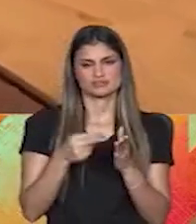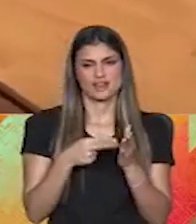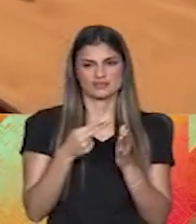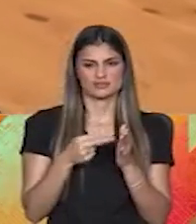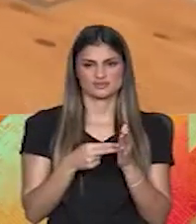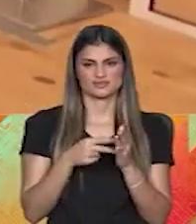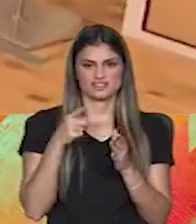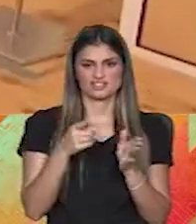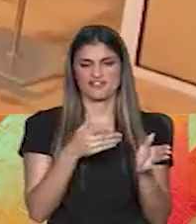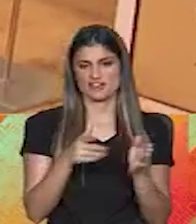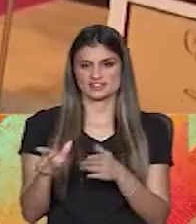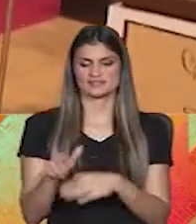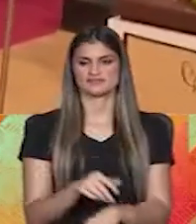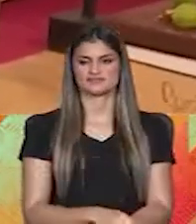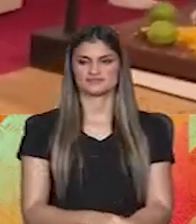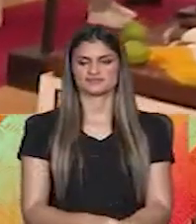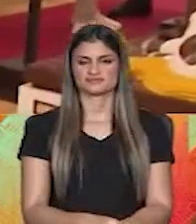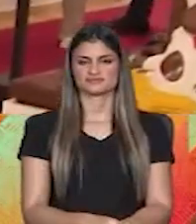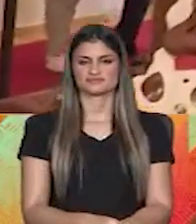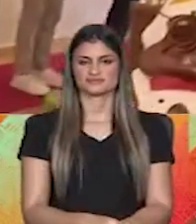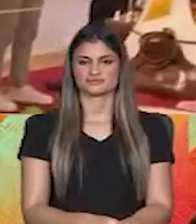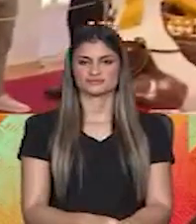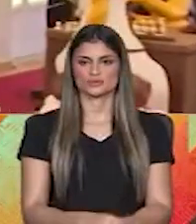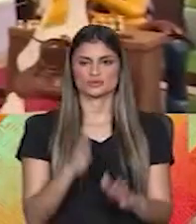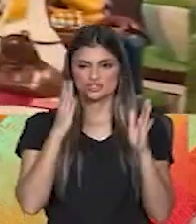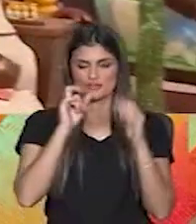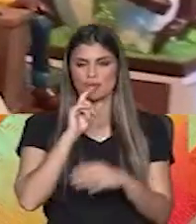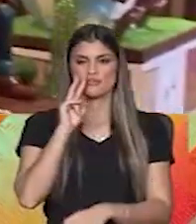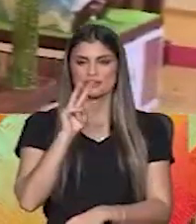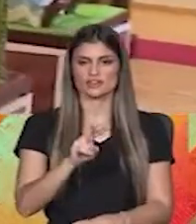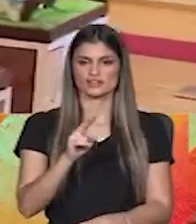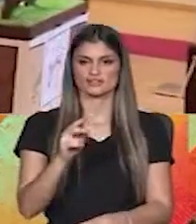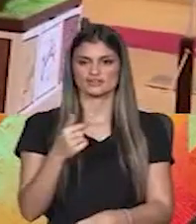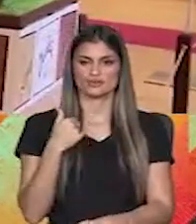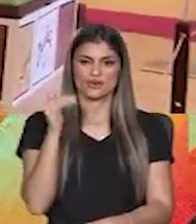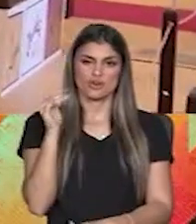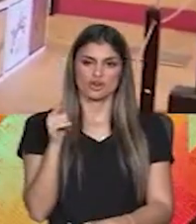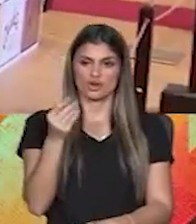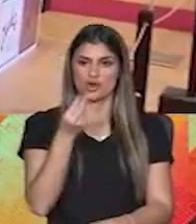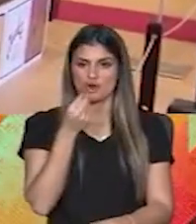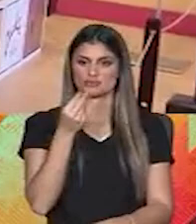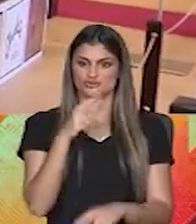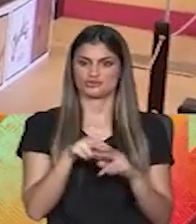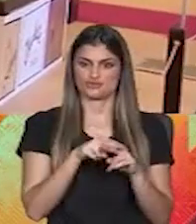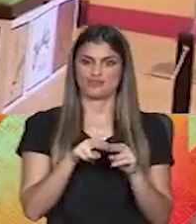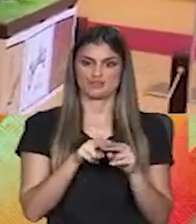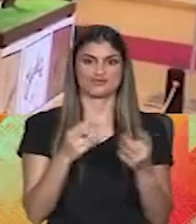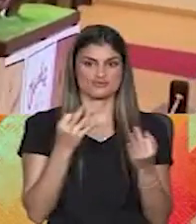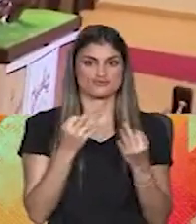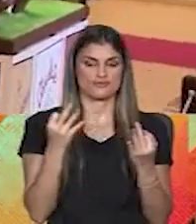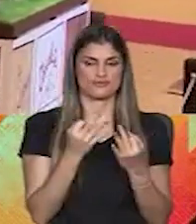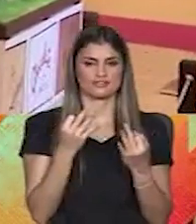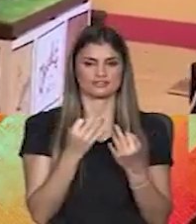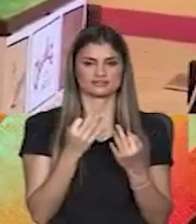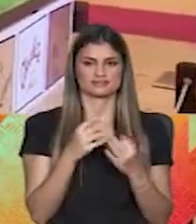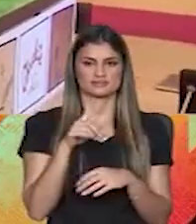desta edição Ah um chefe que Como podem observar não sou eu que sou pequenino o chefe come muito chocolate mesmo Ah é